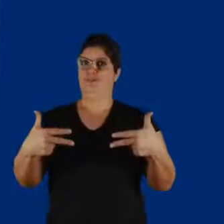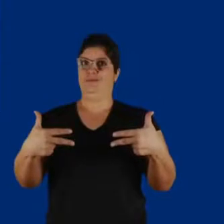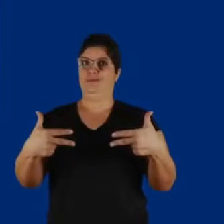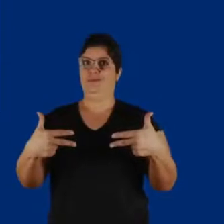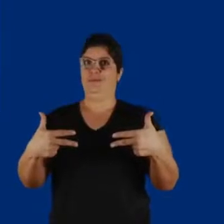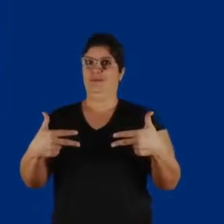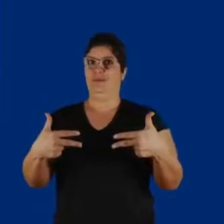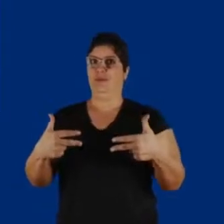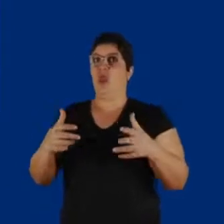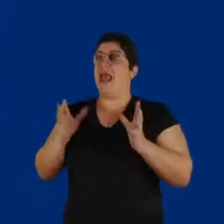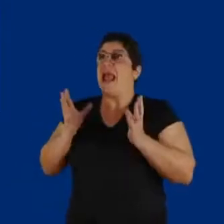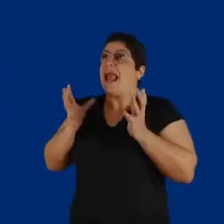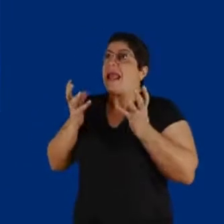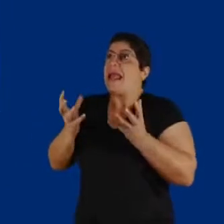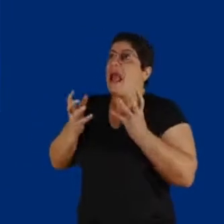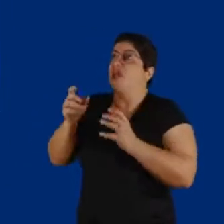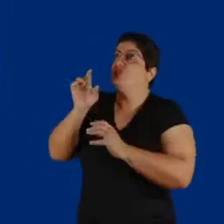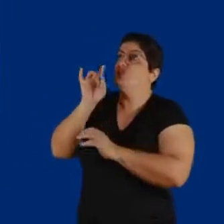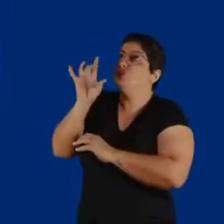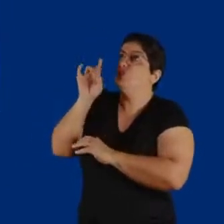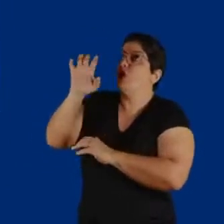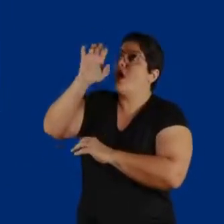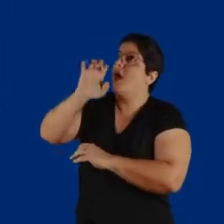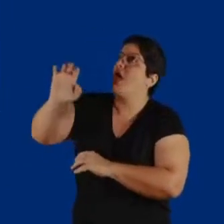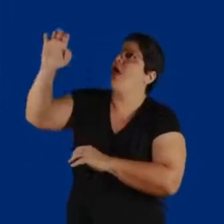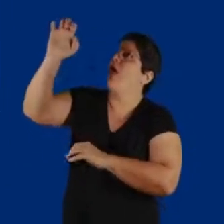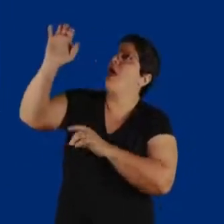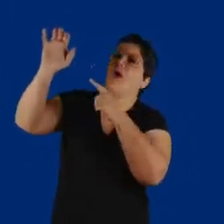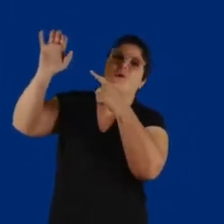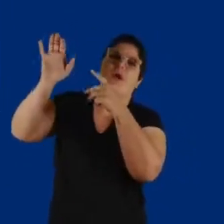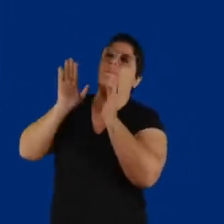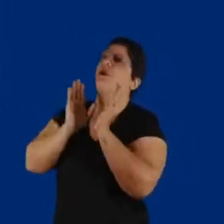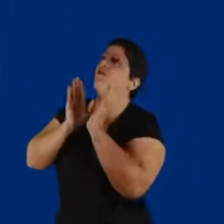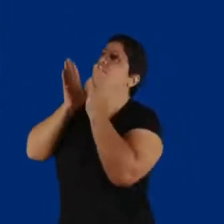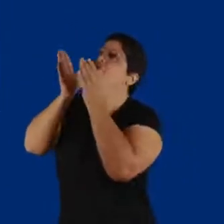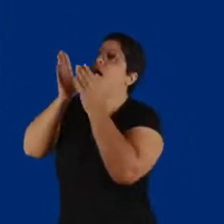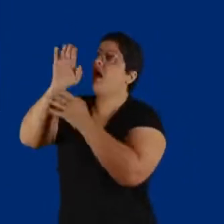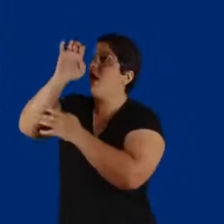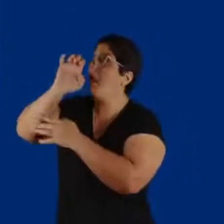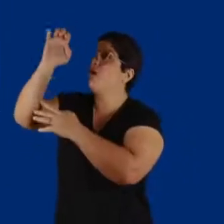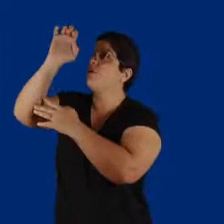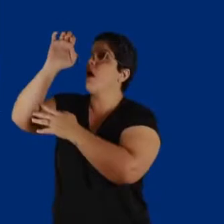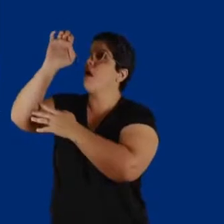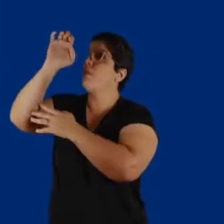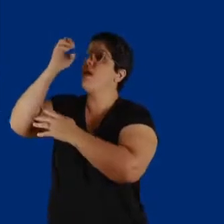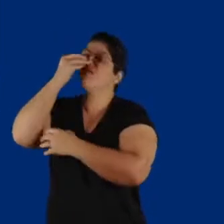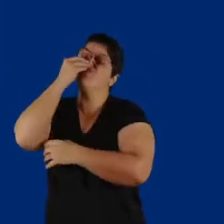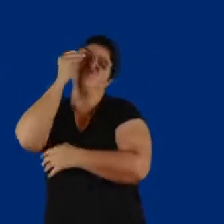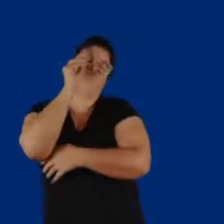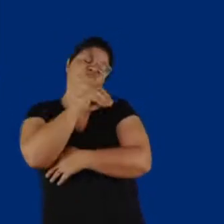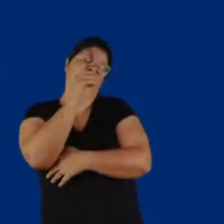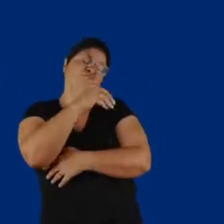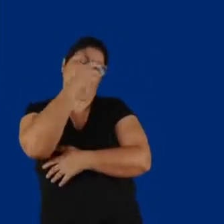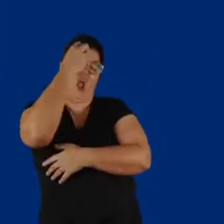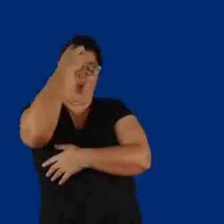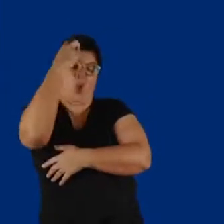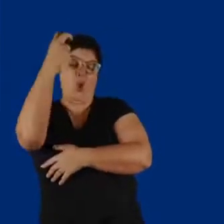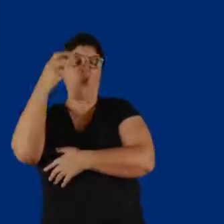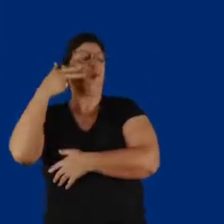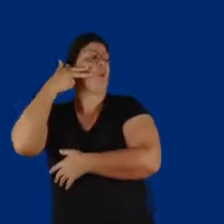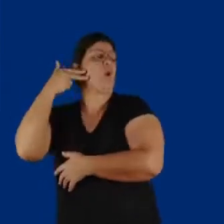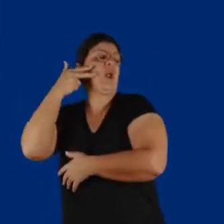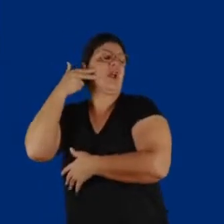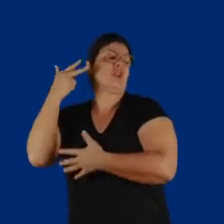né, tudo é eurocêntrico. Então, isso cria um gradiente de desvalorização da nossa cultura indígena, da nossa cultura de